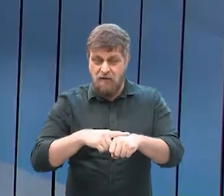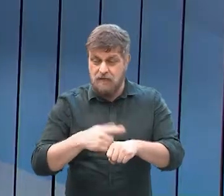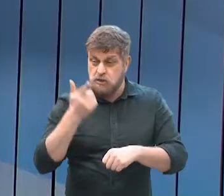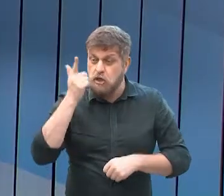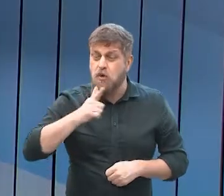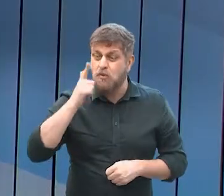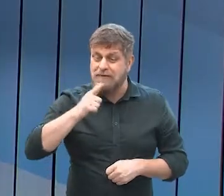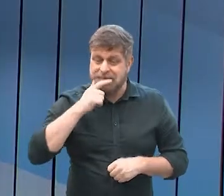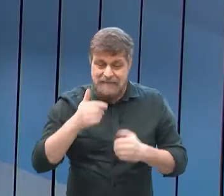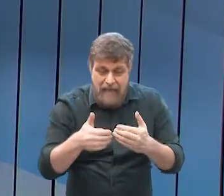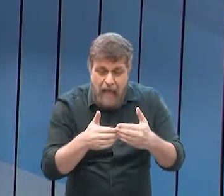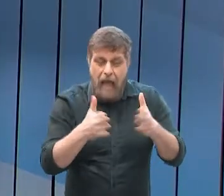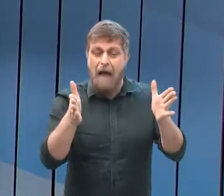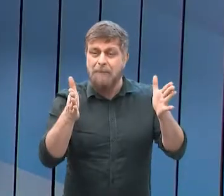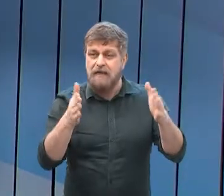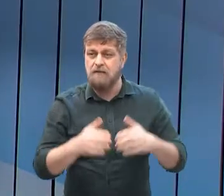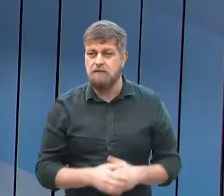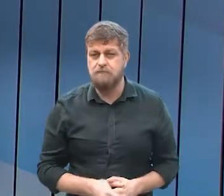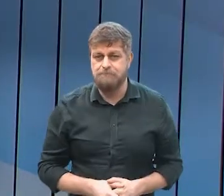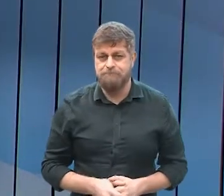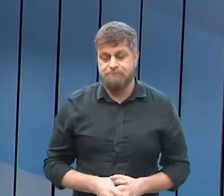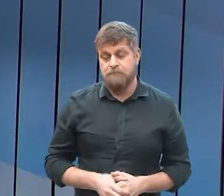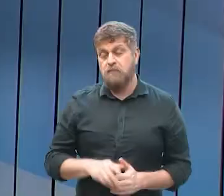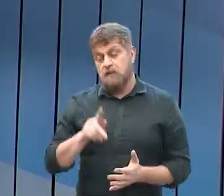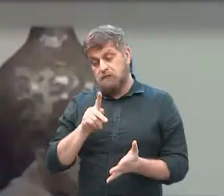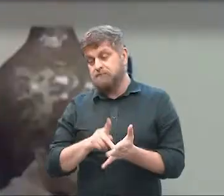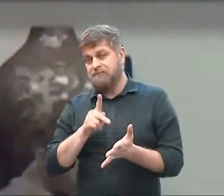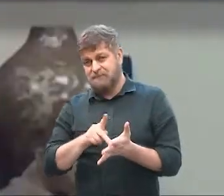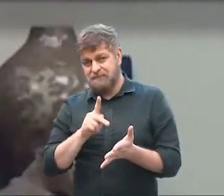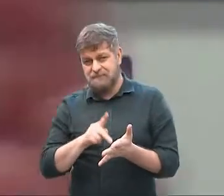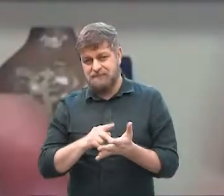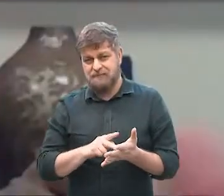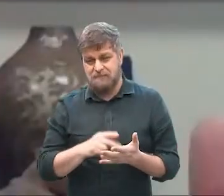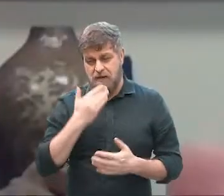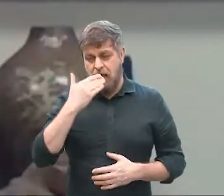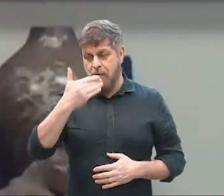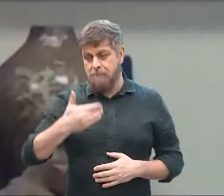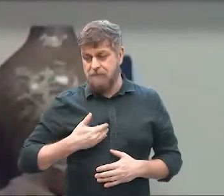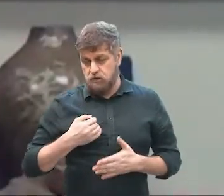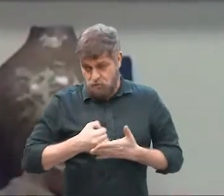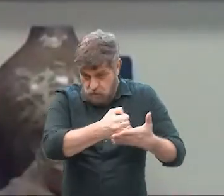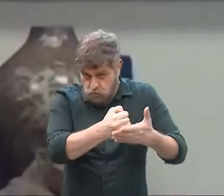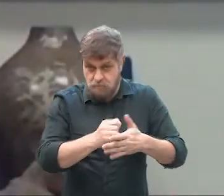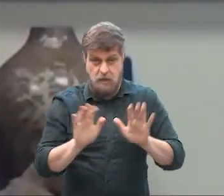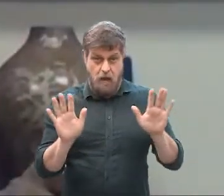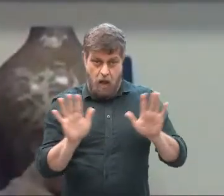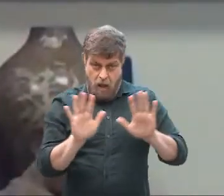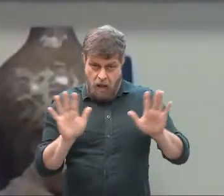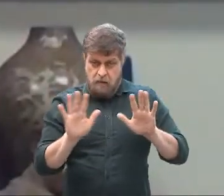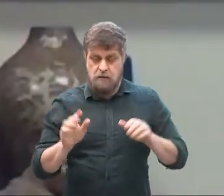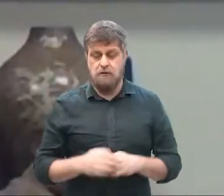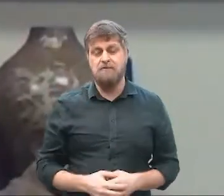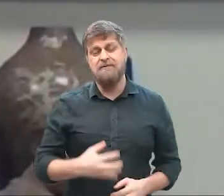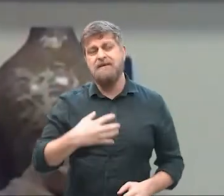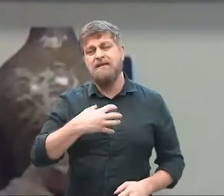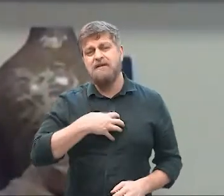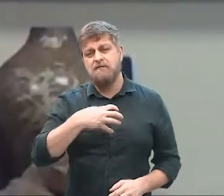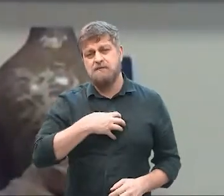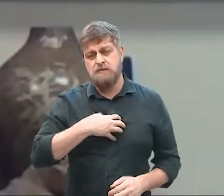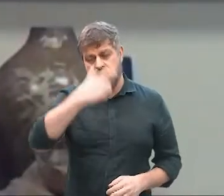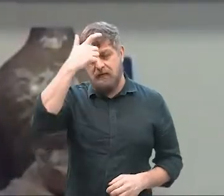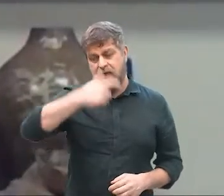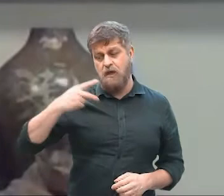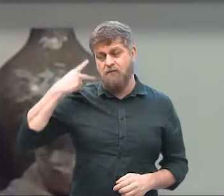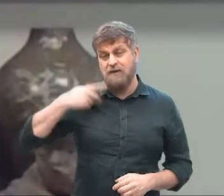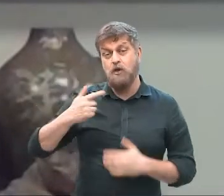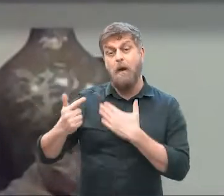algum auxílio? Olha, na verdade, procurando ajuda propriamente não. O que nós sentimos, e o vereador tem esse